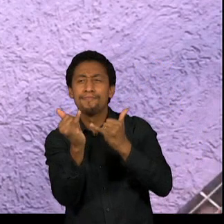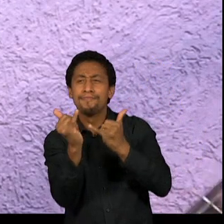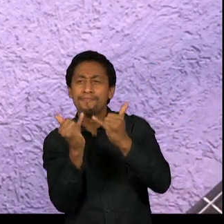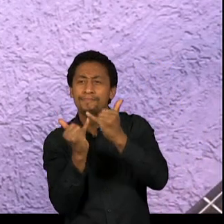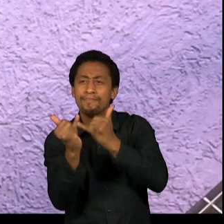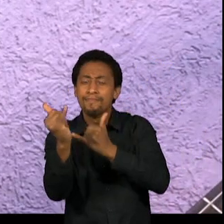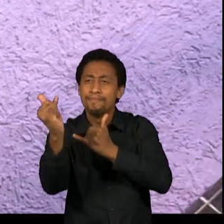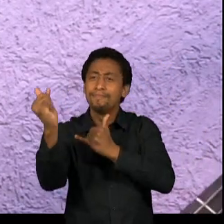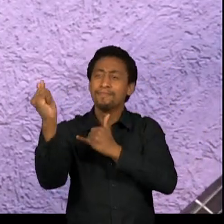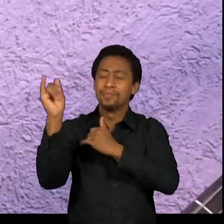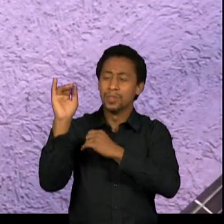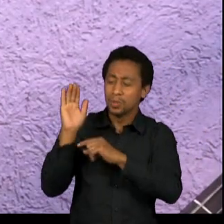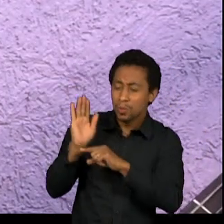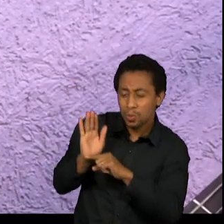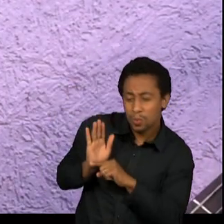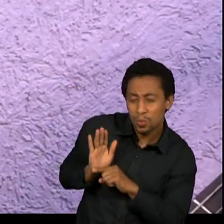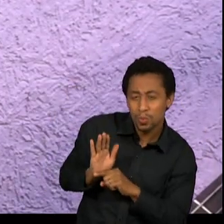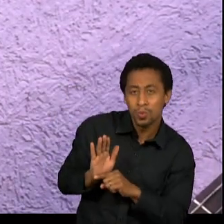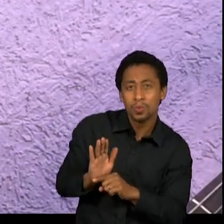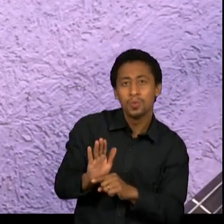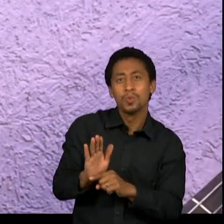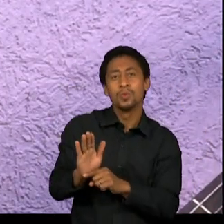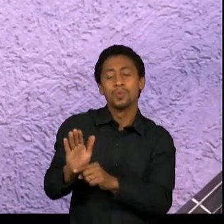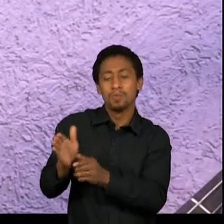amparar seu cadáver.